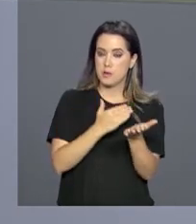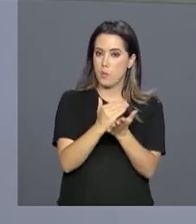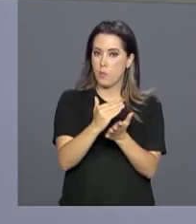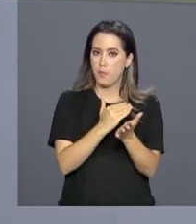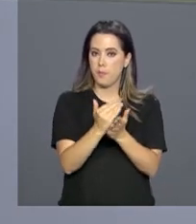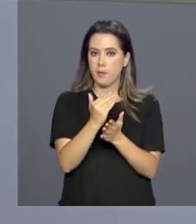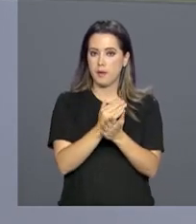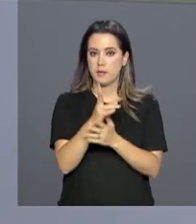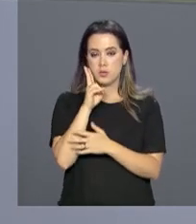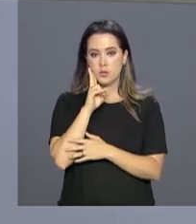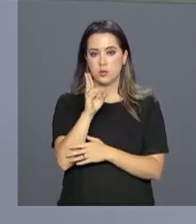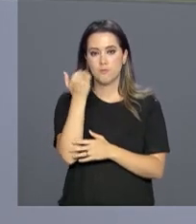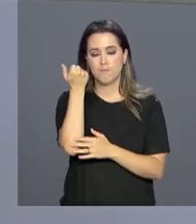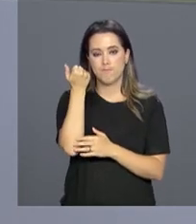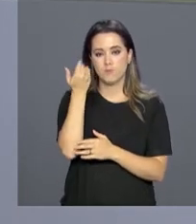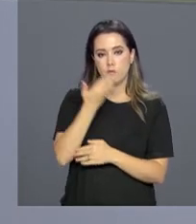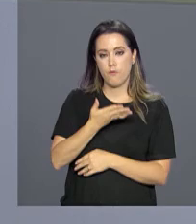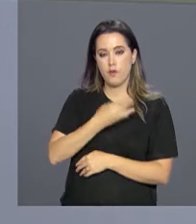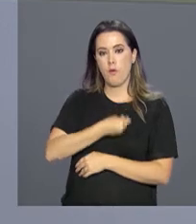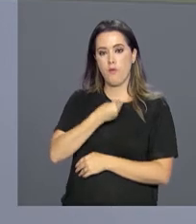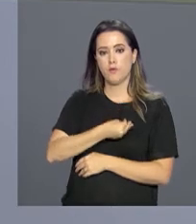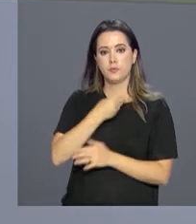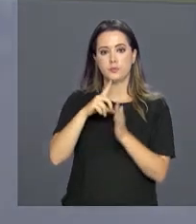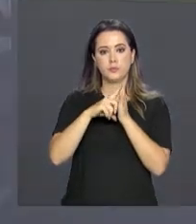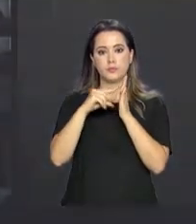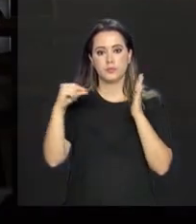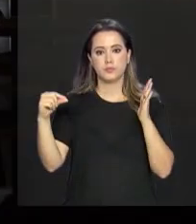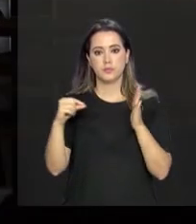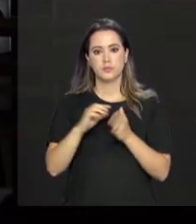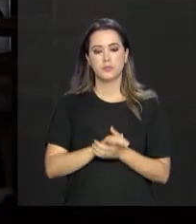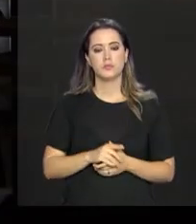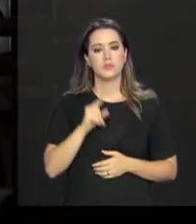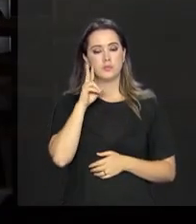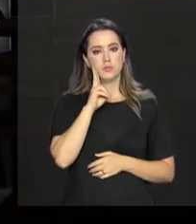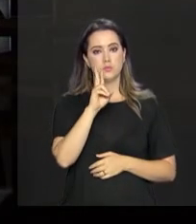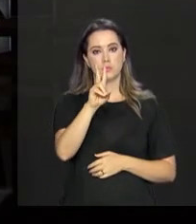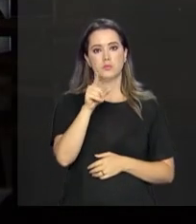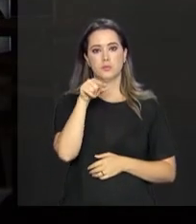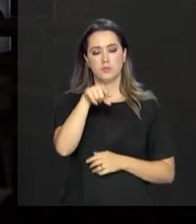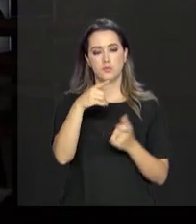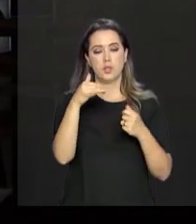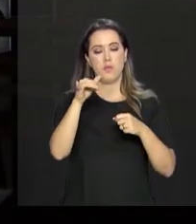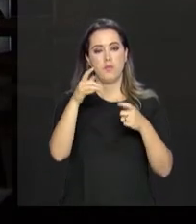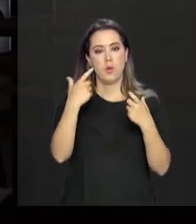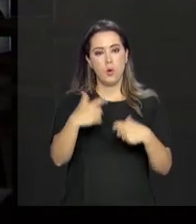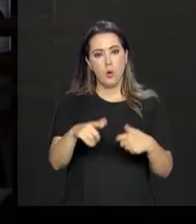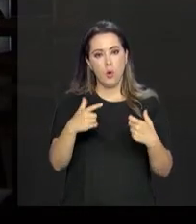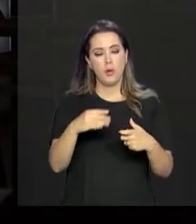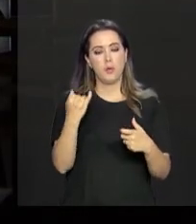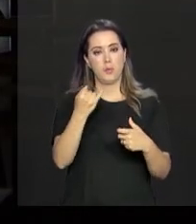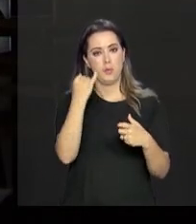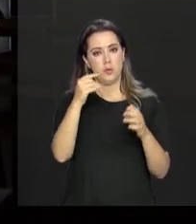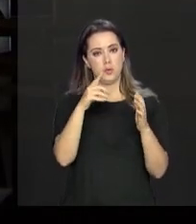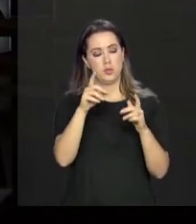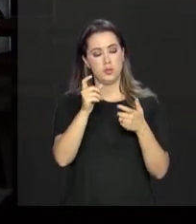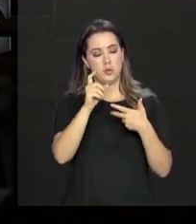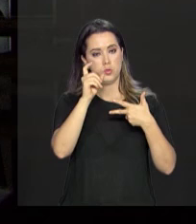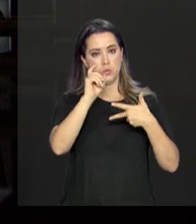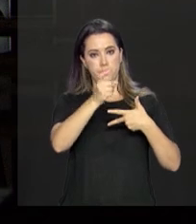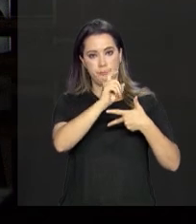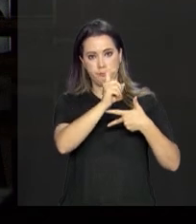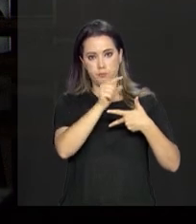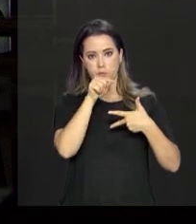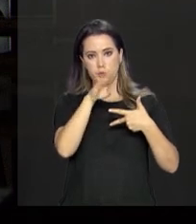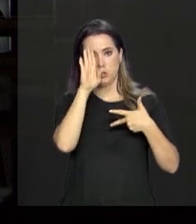ao vivo da nossa câmera no palácio do planalto vemos aí a sede do poder executivo nos principais prédios